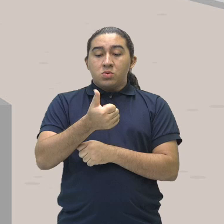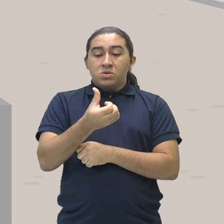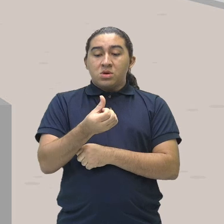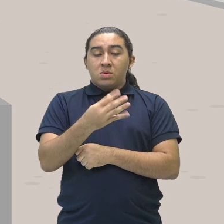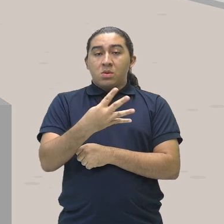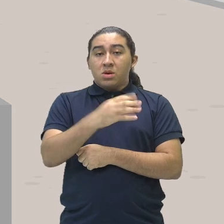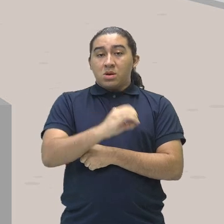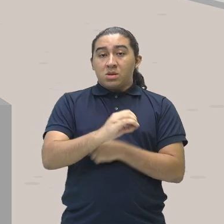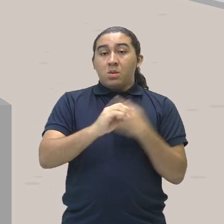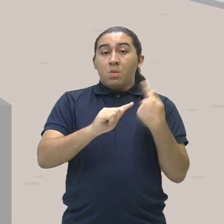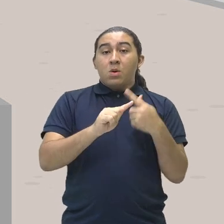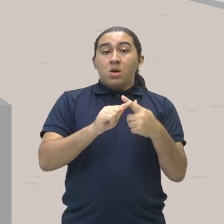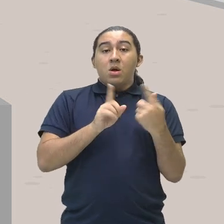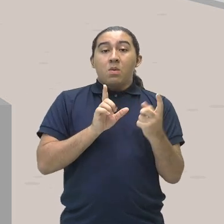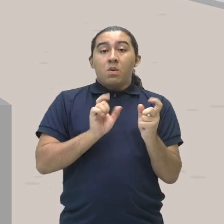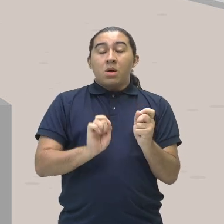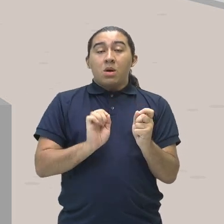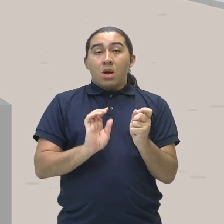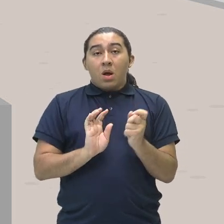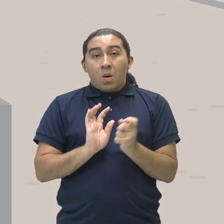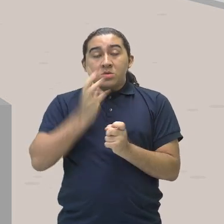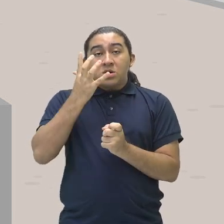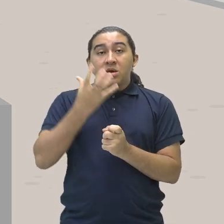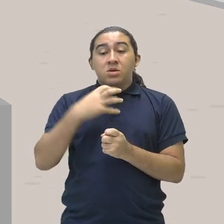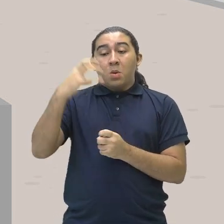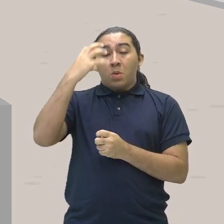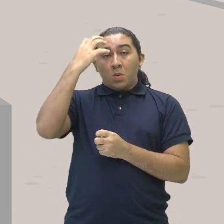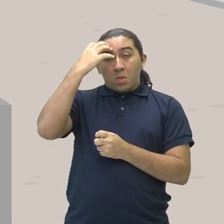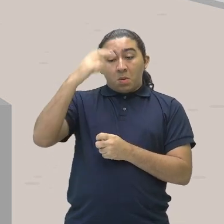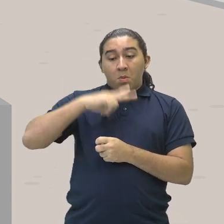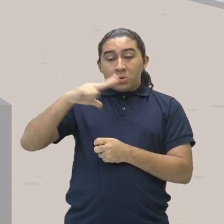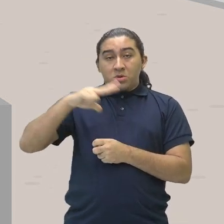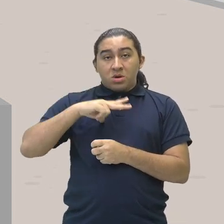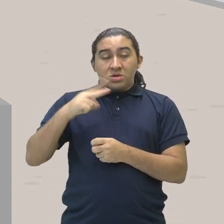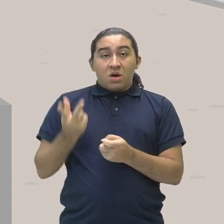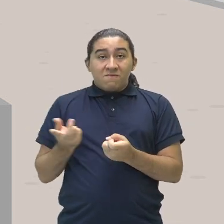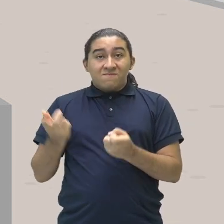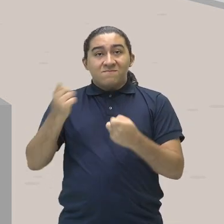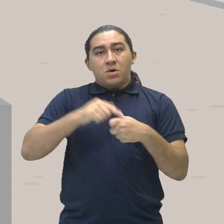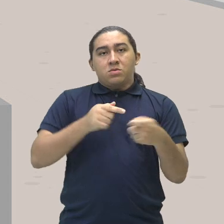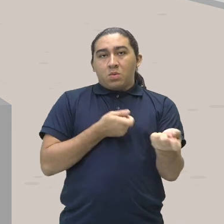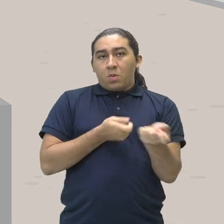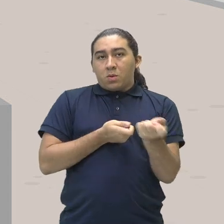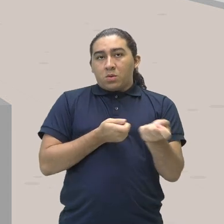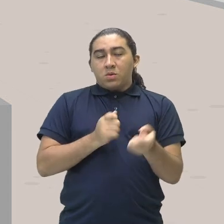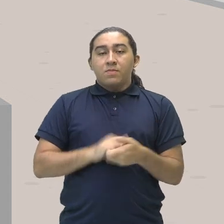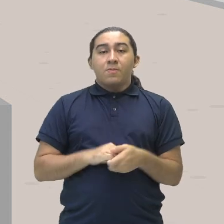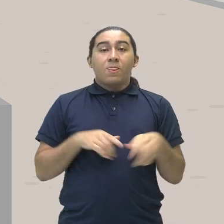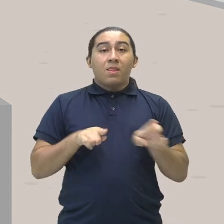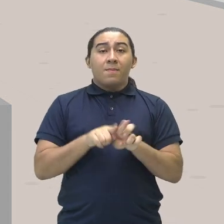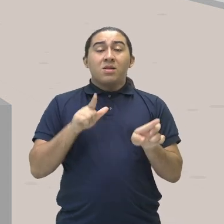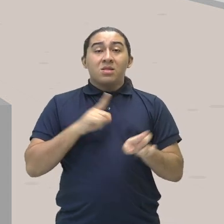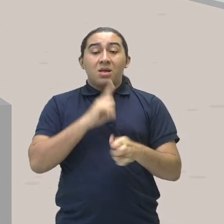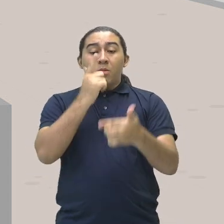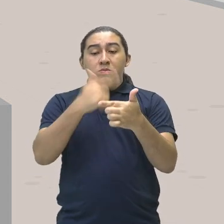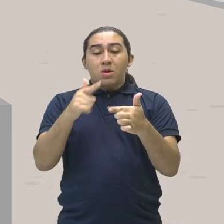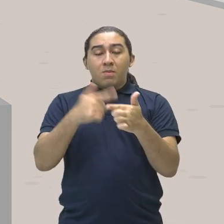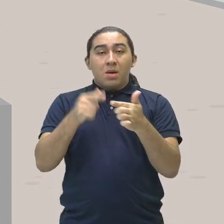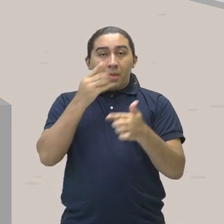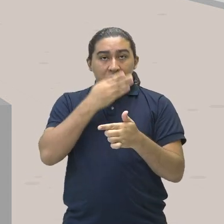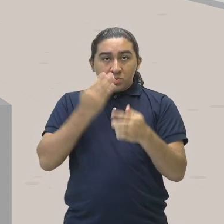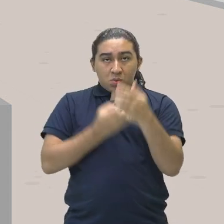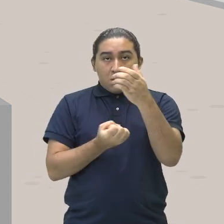a restauração da coroa portuguesa. E também vai haver uma crise na produção